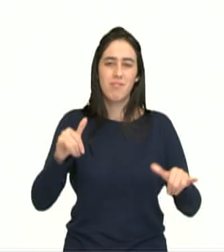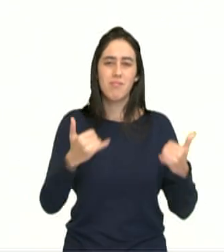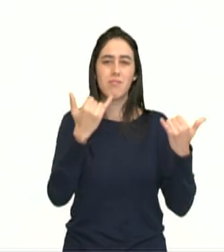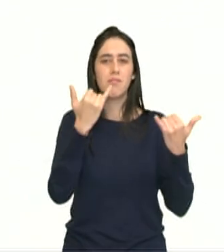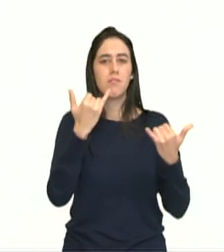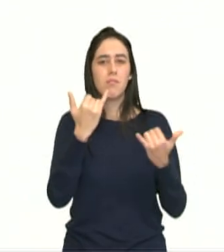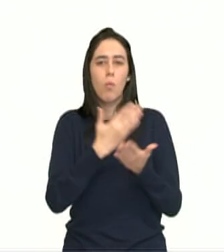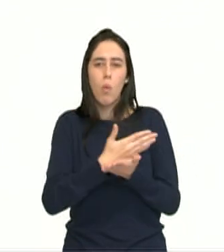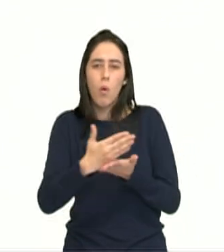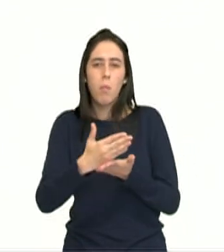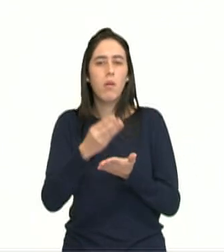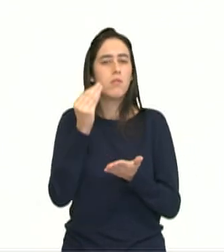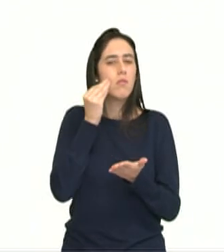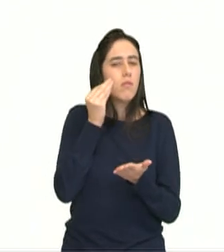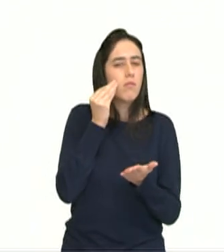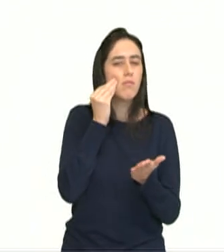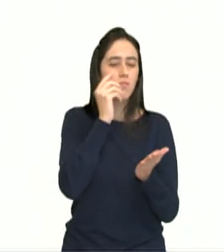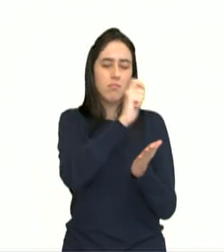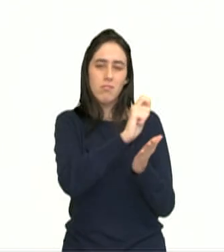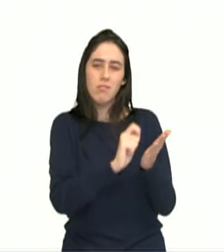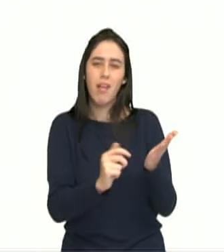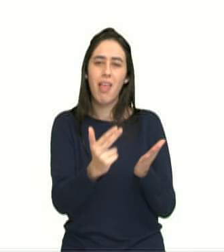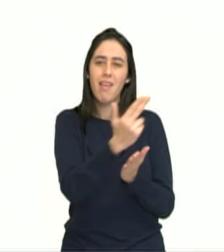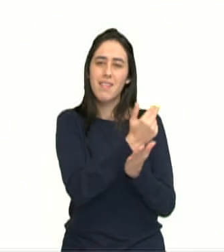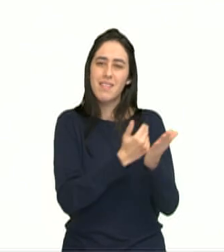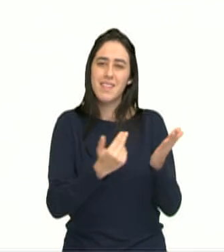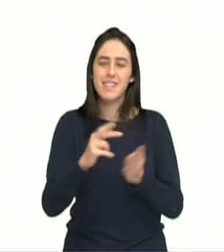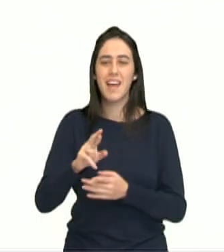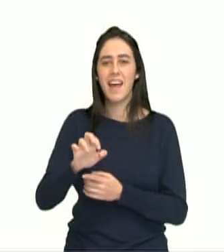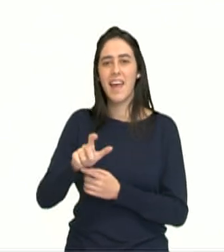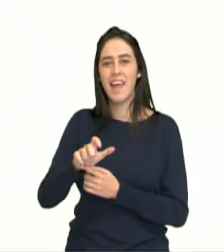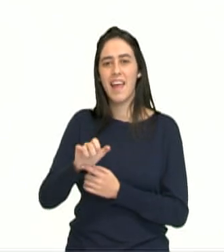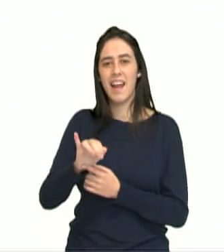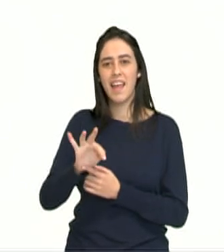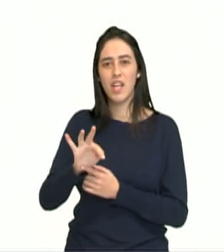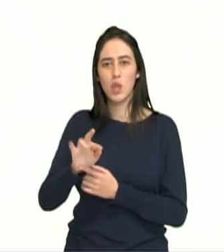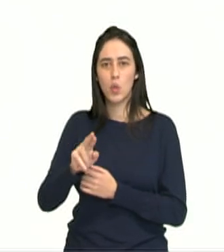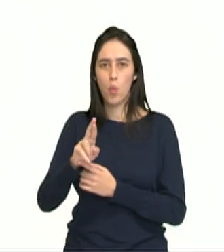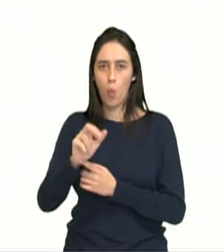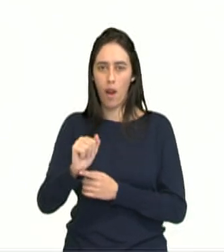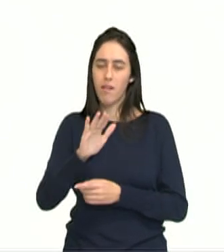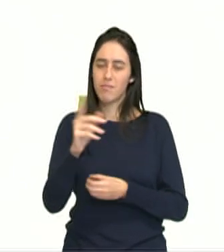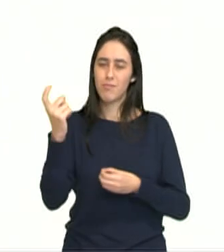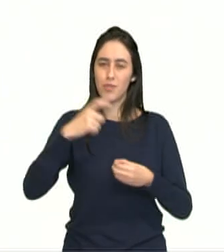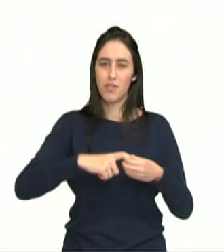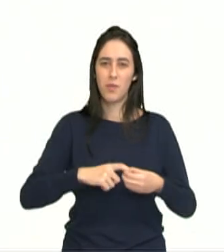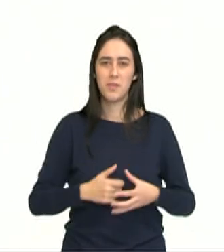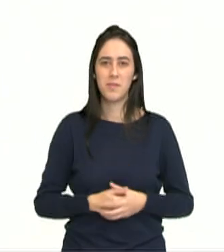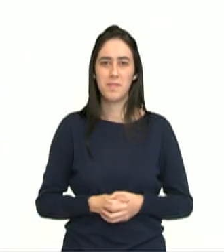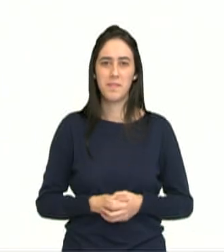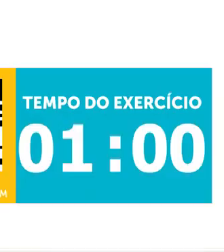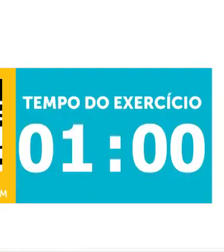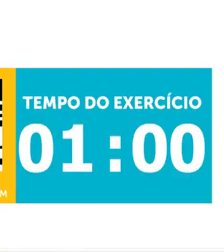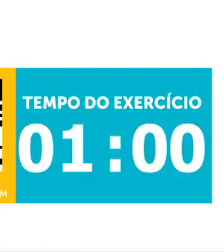aí fazer, né? Desenhar, fazer uma releitura desses trabalhos. Já já a gente volta, gente.